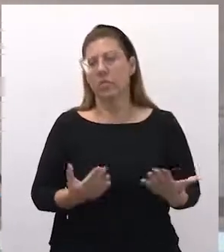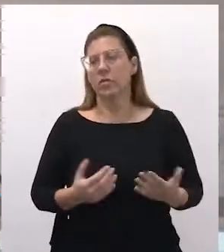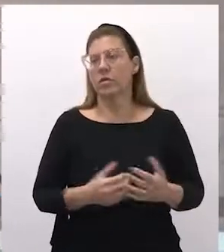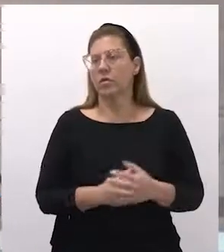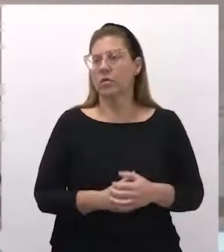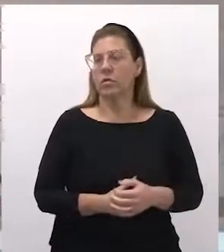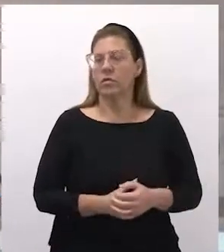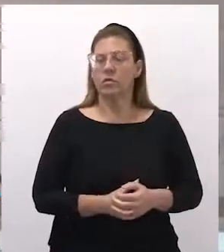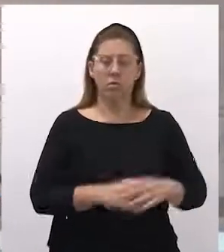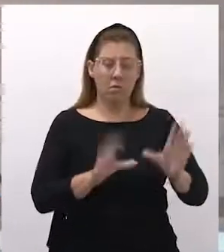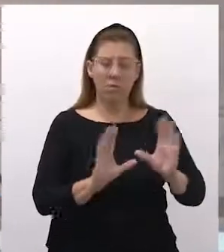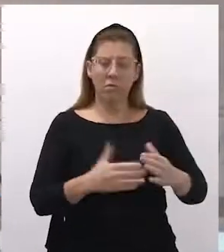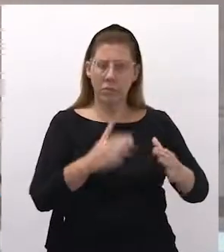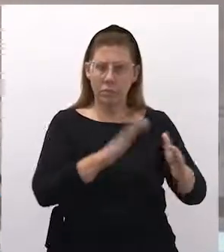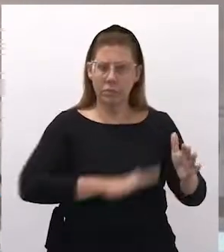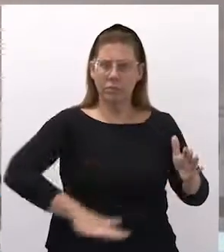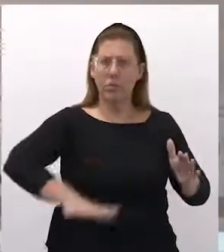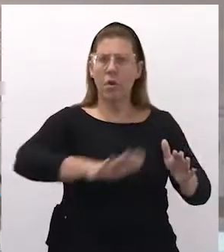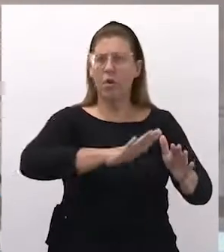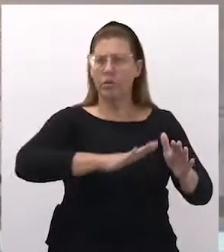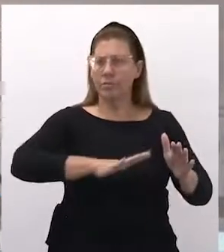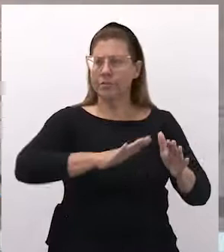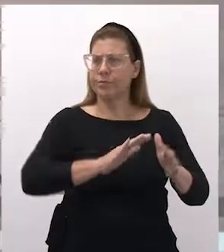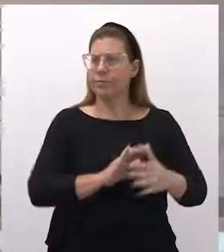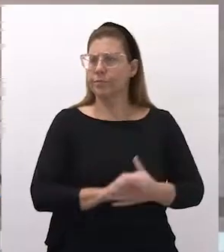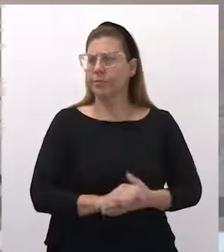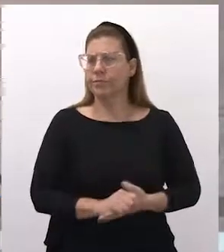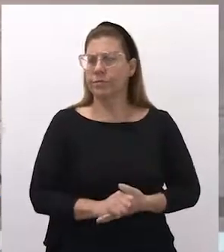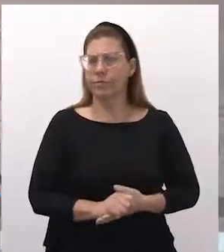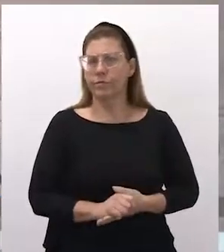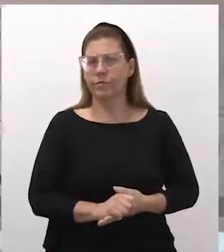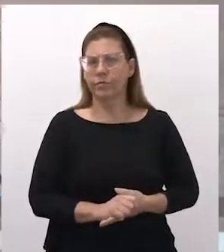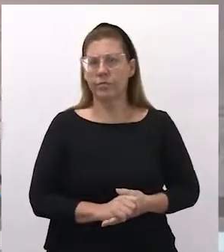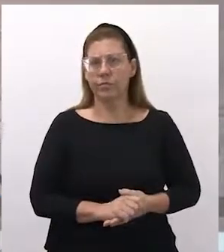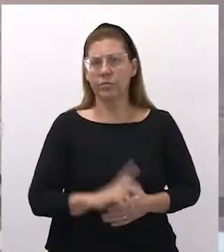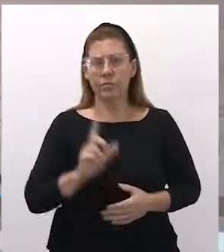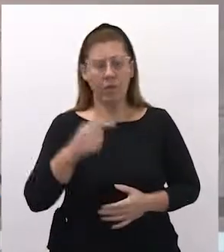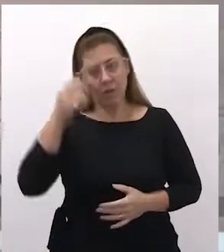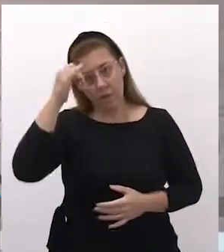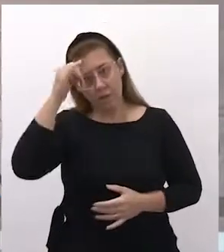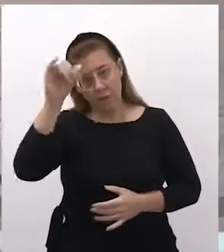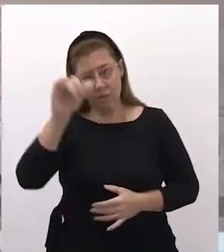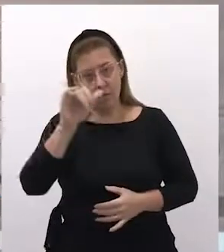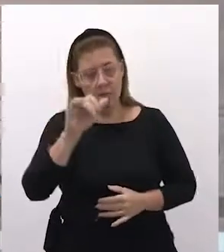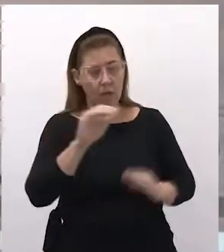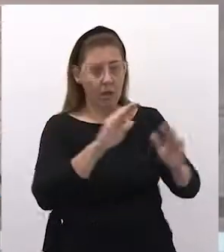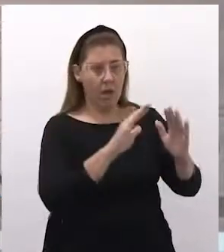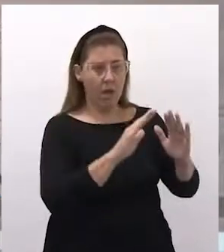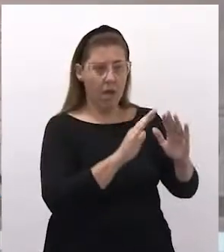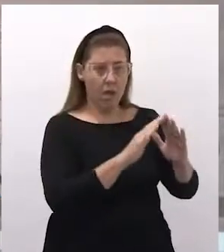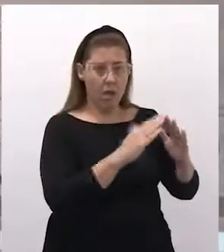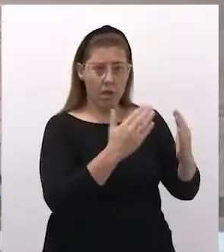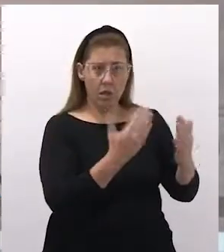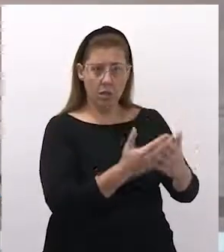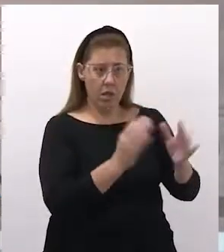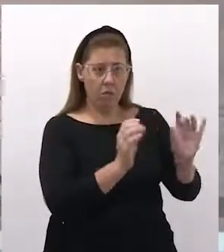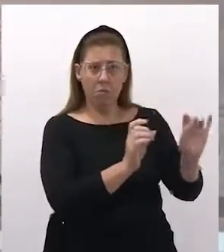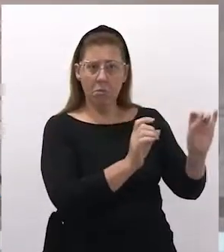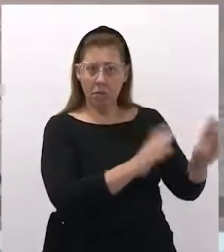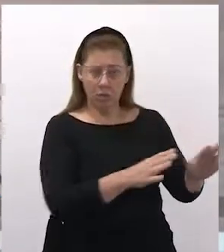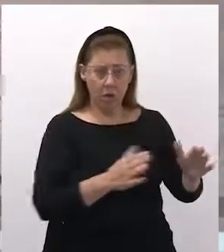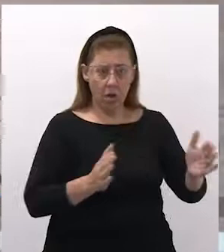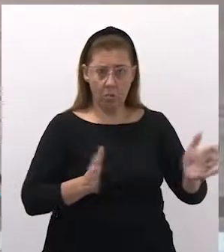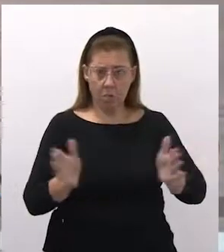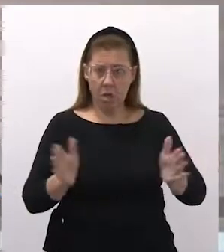angustiamos em coletivo, né, porque para a gente evitar a evasão escolar nesse período